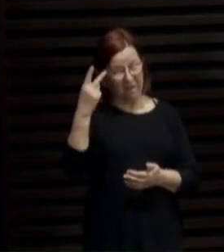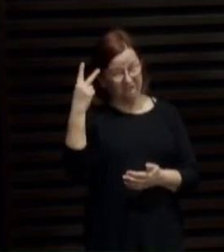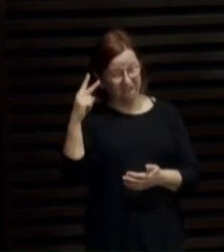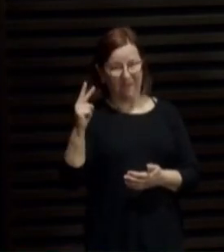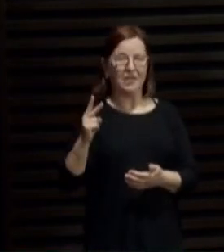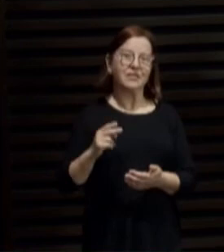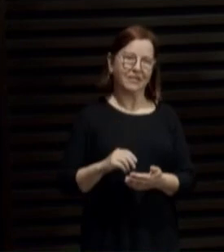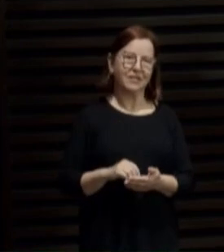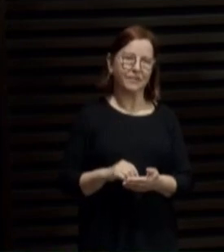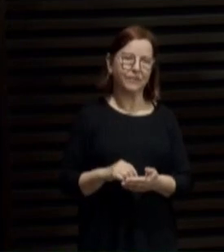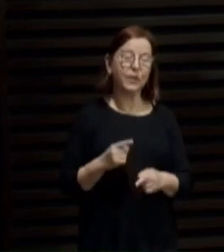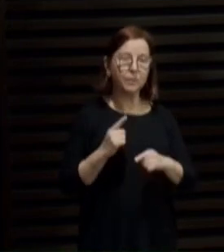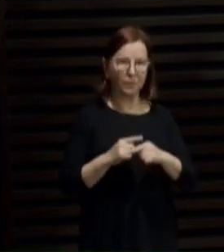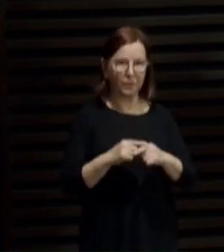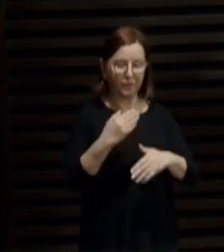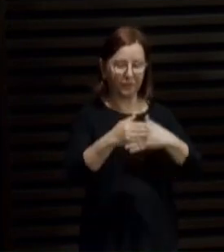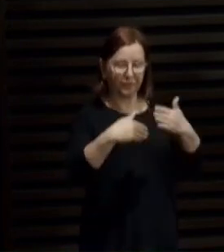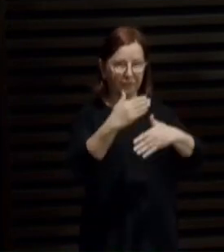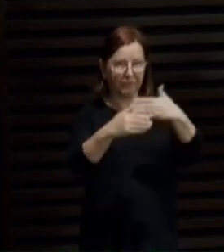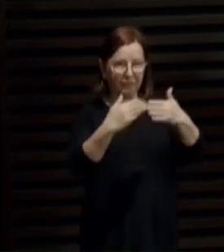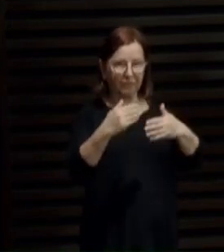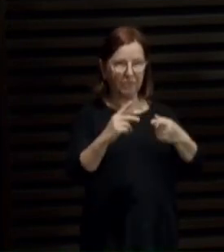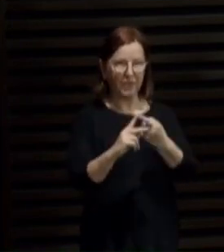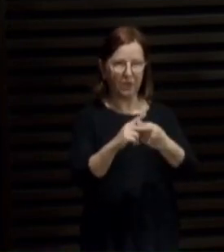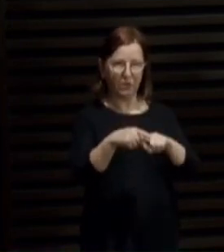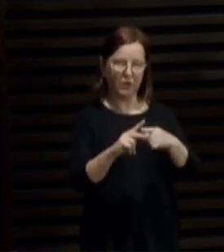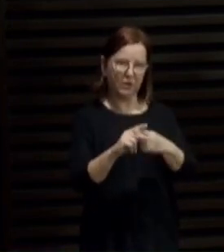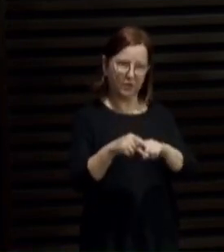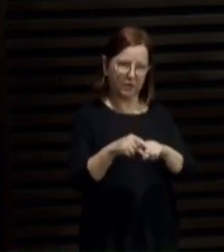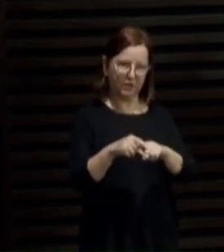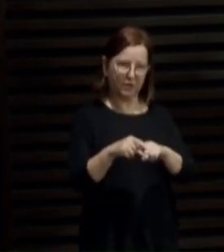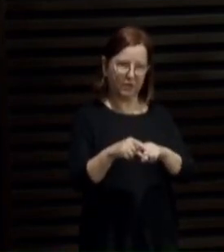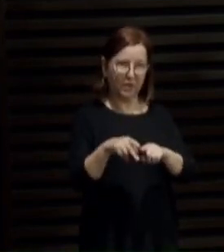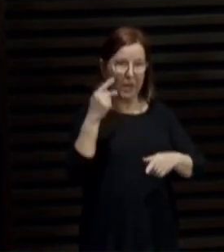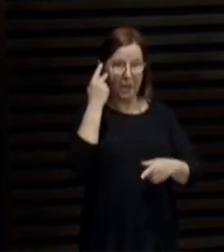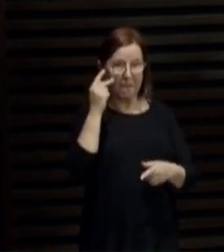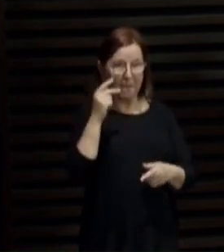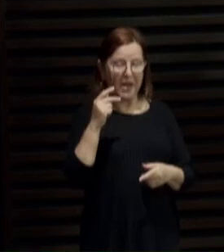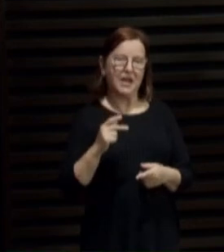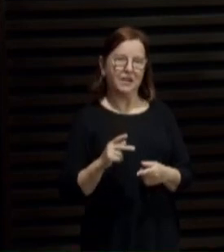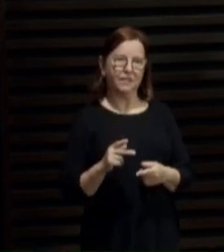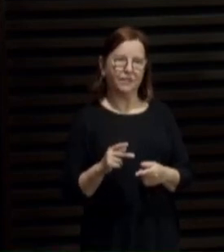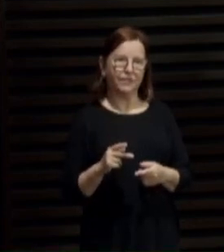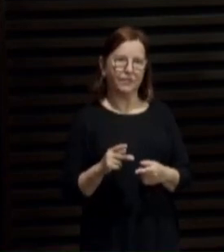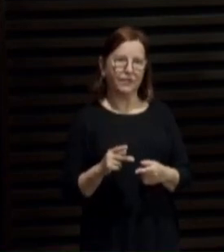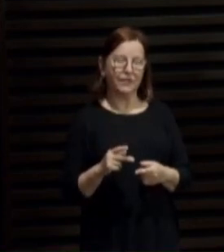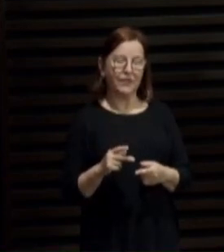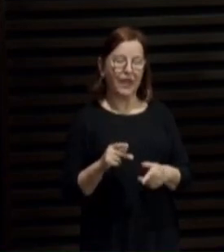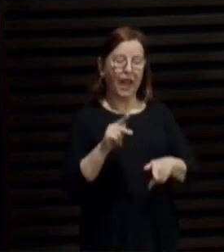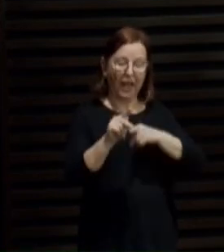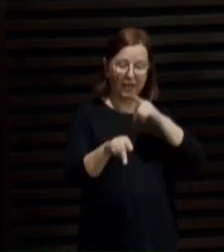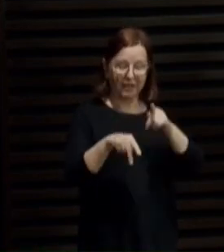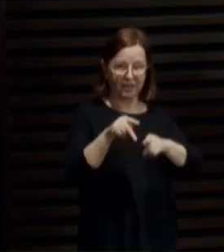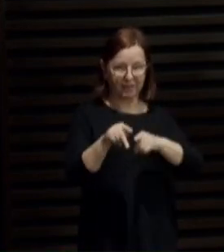porque o processo da disciplina é para a correção daqueles que são novas